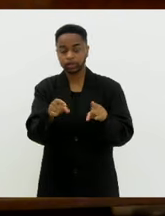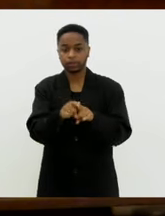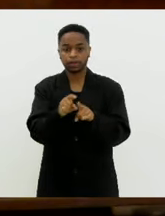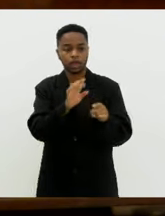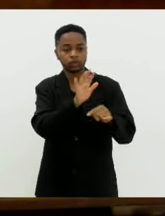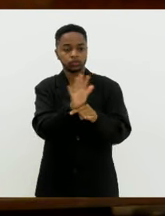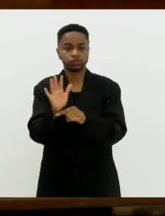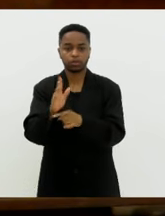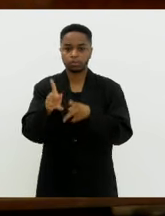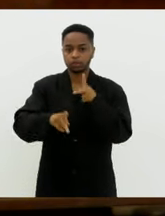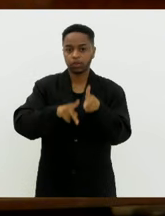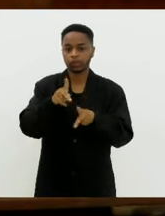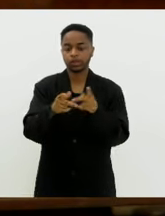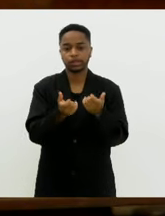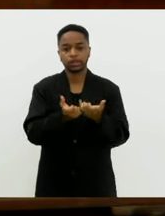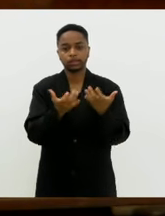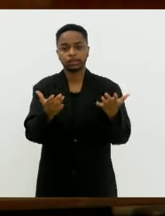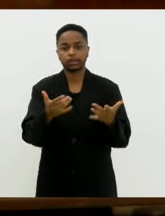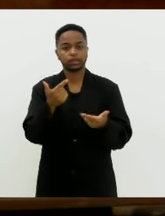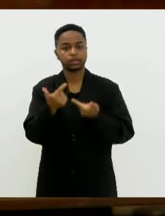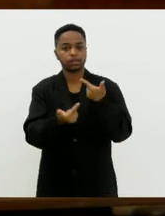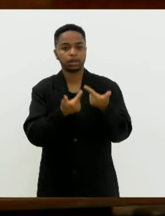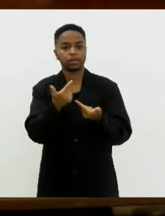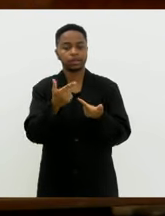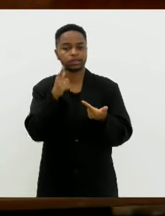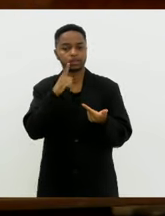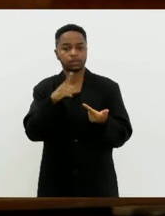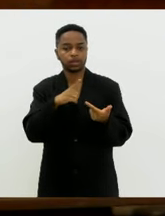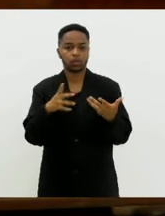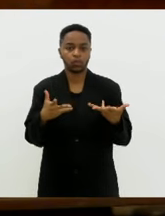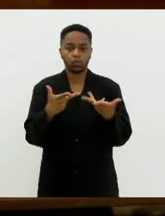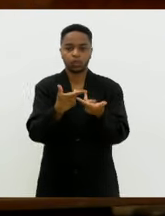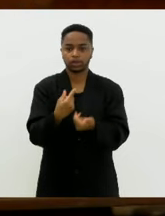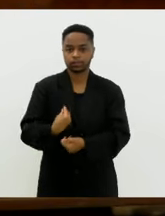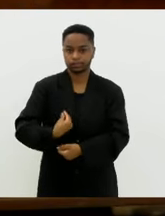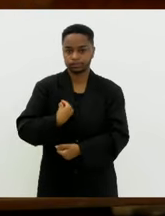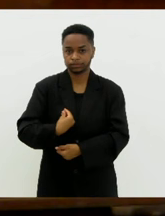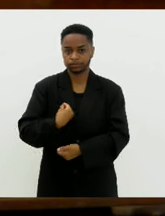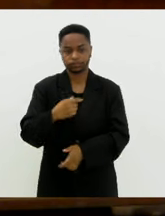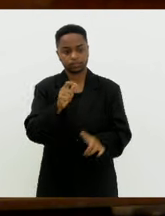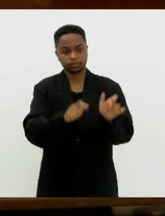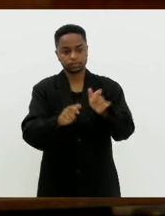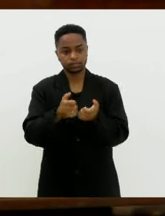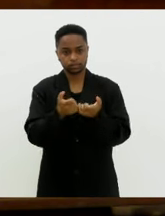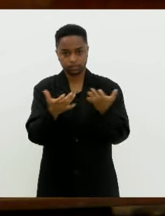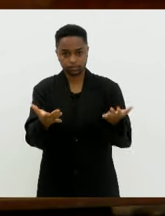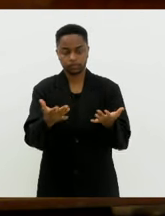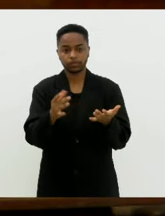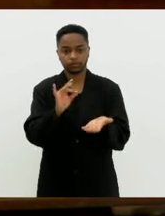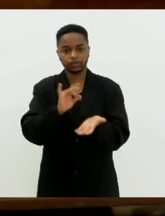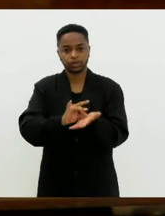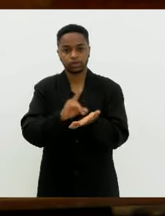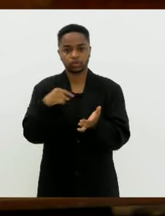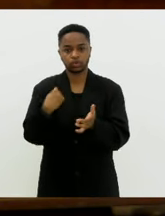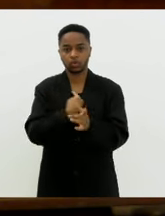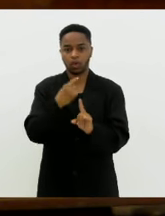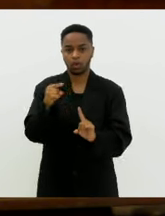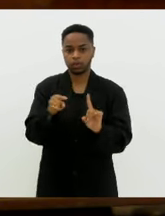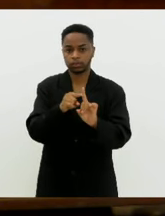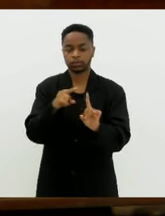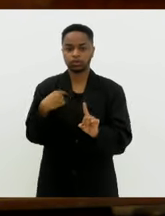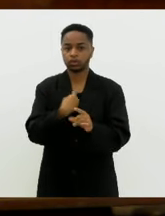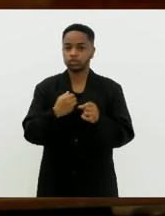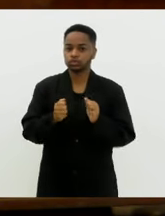população, entregando mais serviços que garantem qualidade de vida para os cidadãos, é o que nos norteia. Vamos juntos